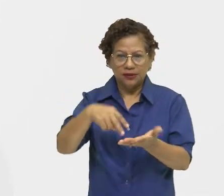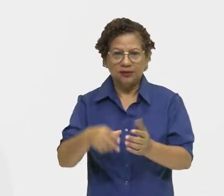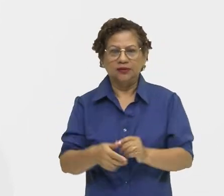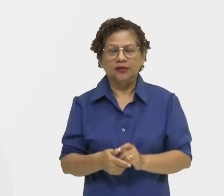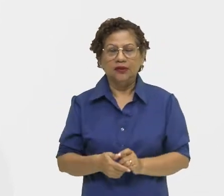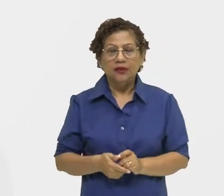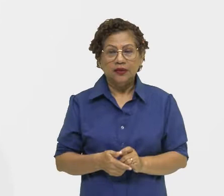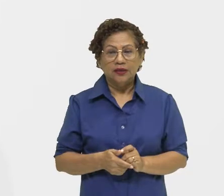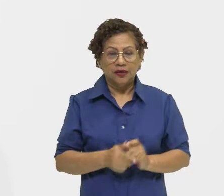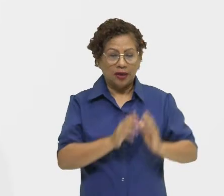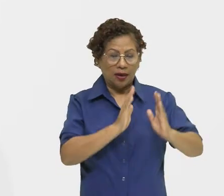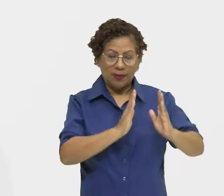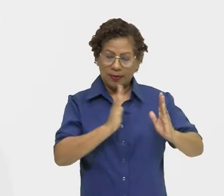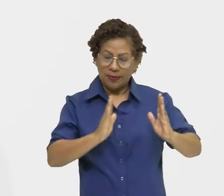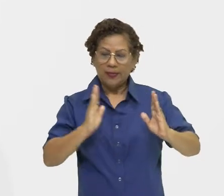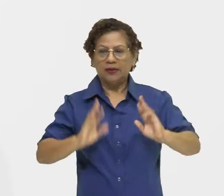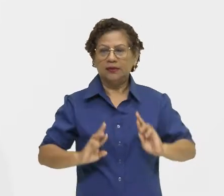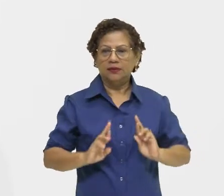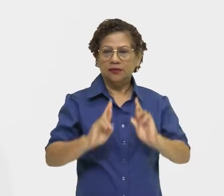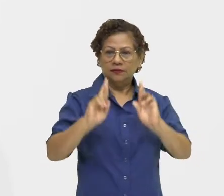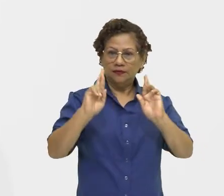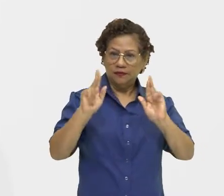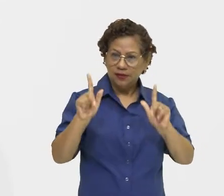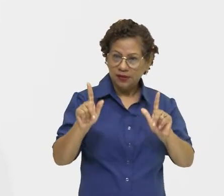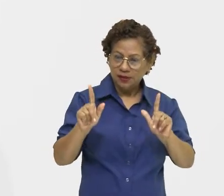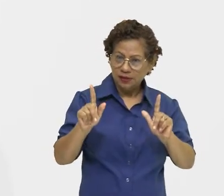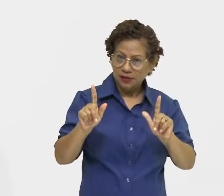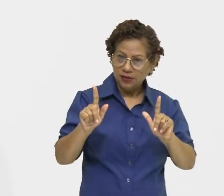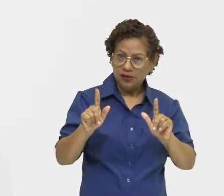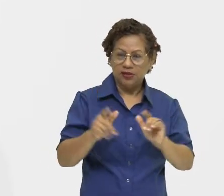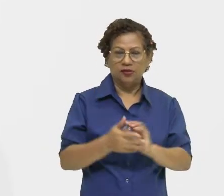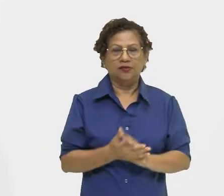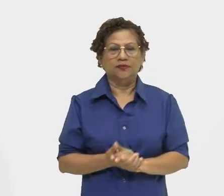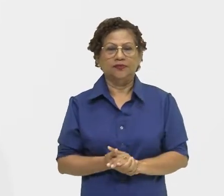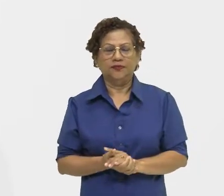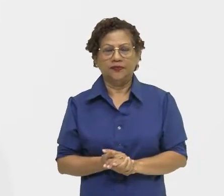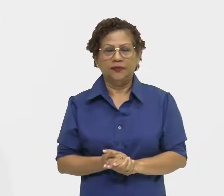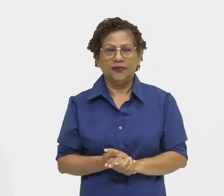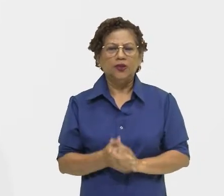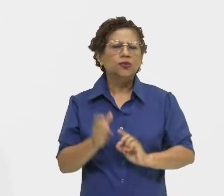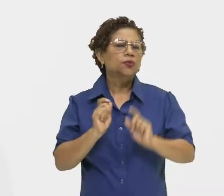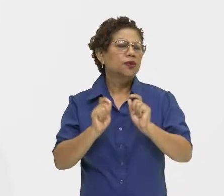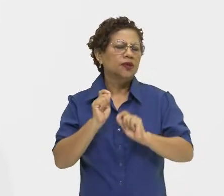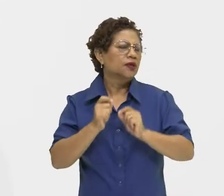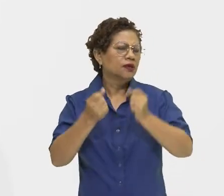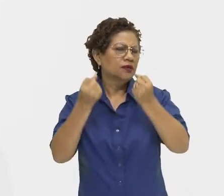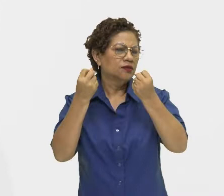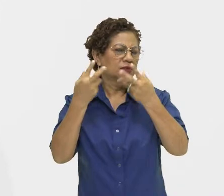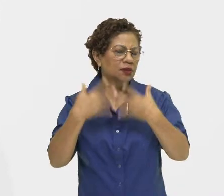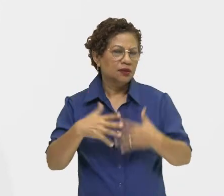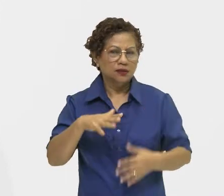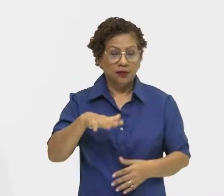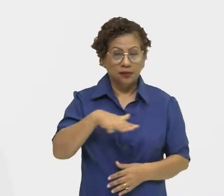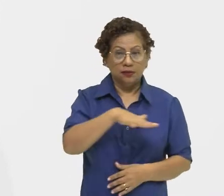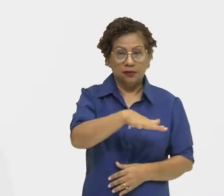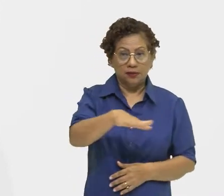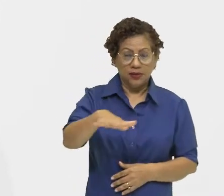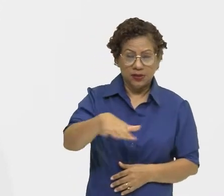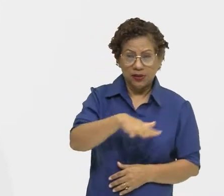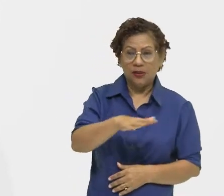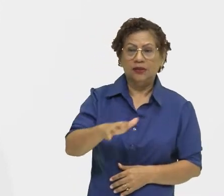épocas distintas. Olha só, a gente tem que pegar esse fio da meada aí. Estamos falando de espaços e